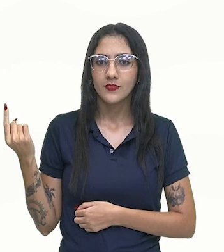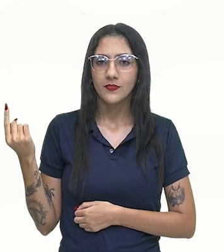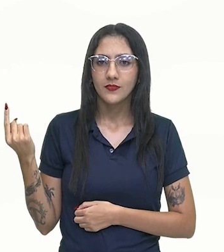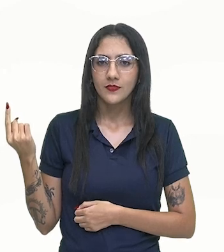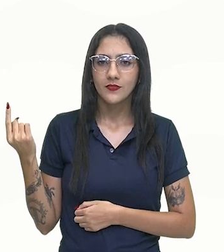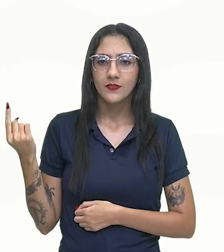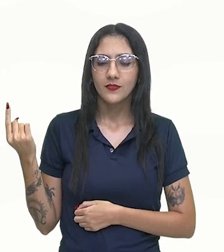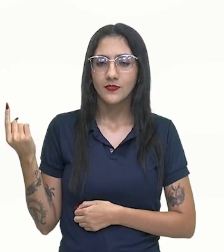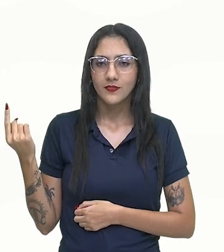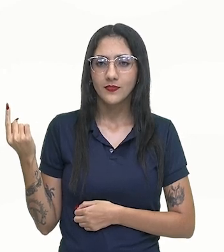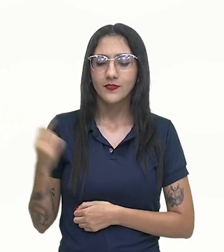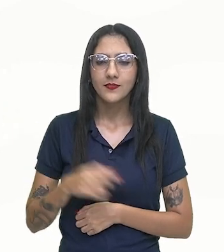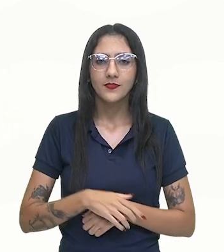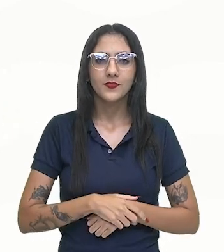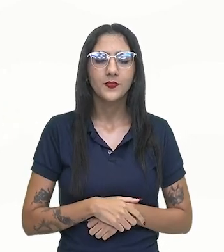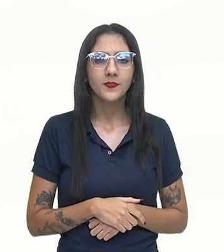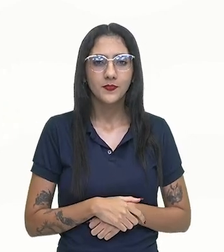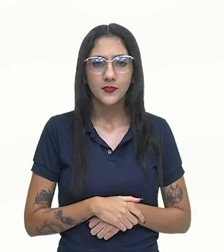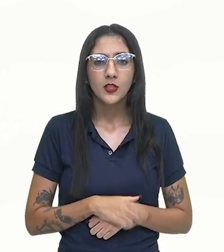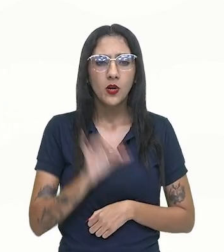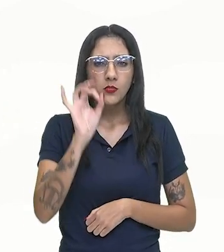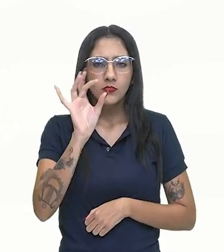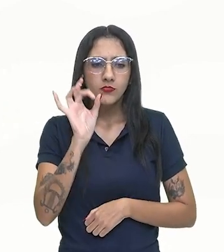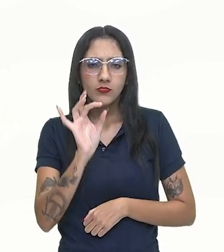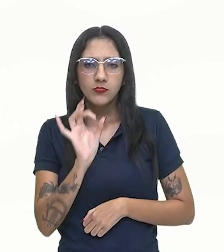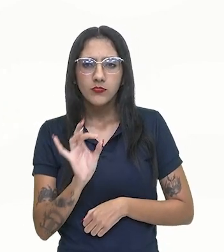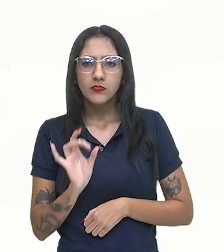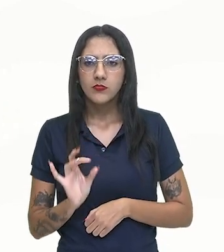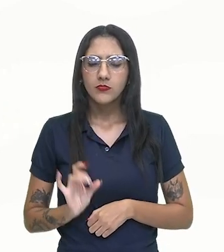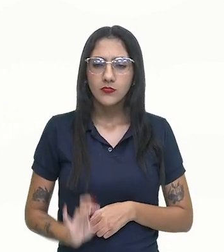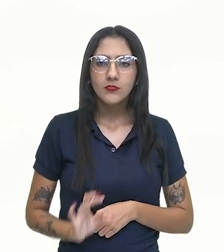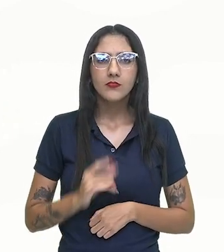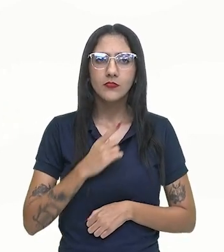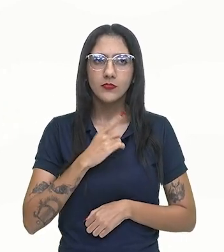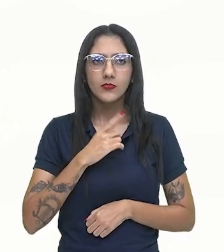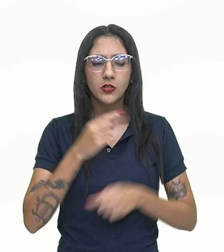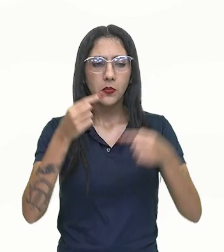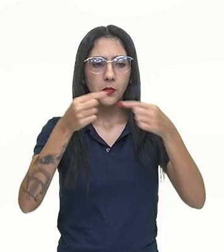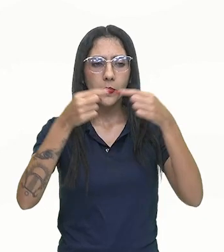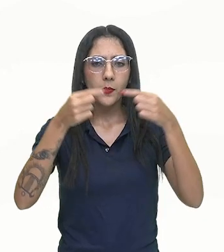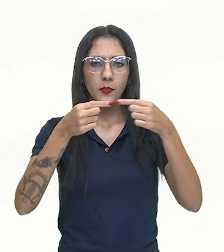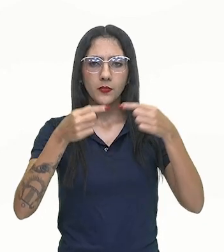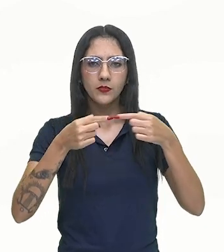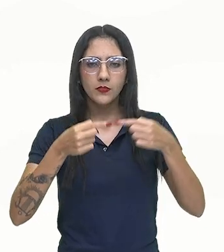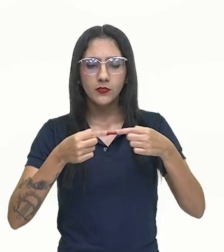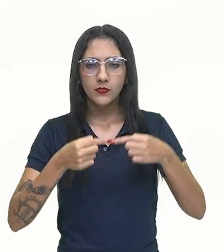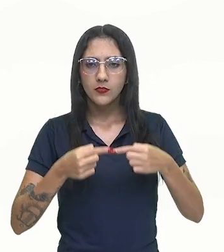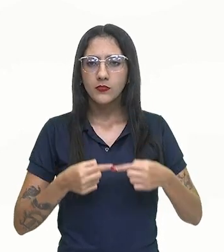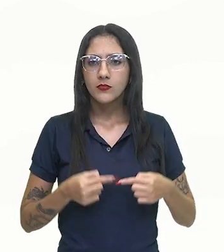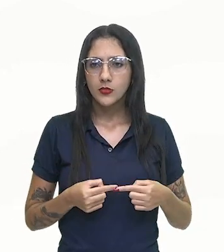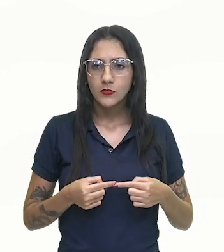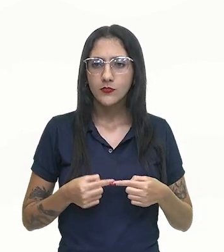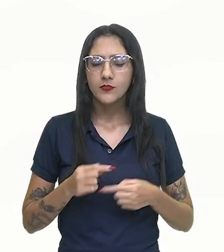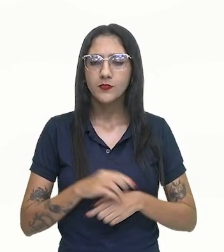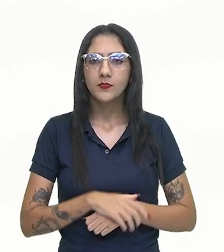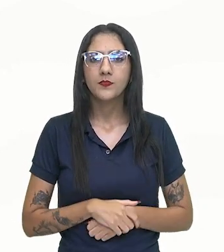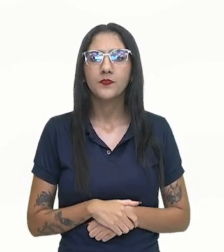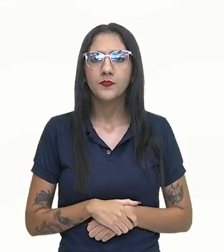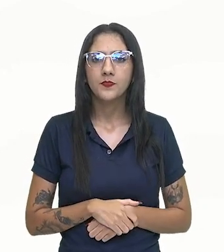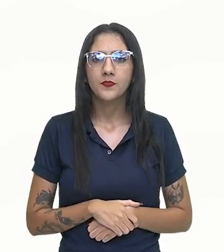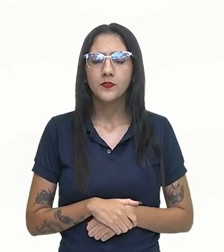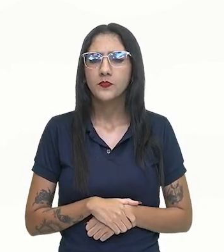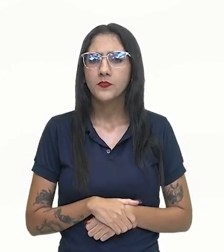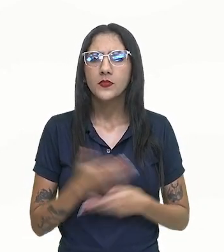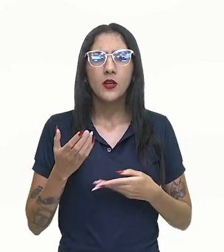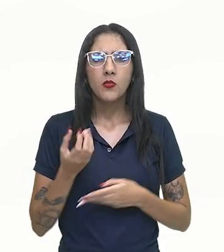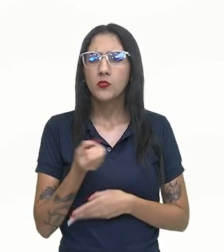sobremesa 2, sobremesa 3. Para cada um deles, vai ter, então, 3 opções, né? Então,